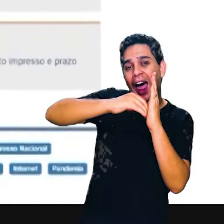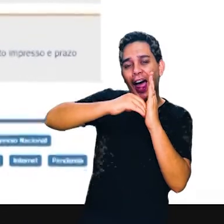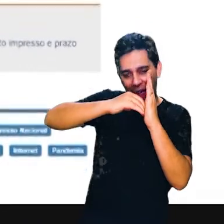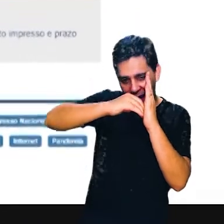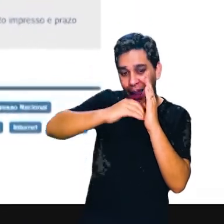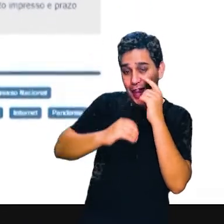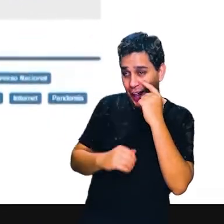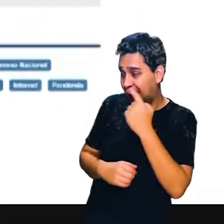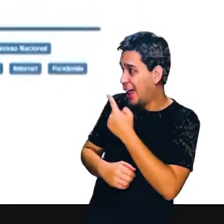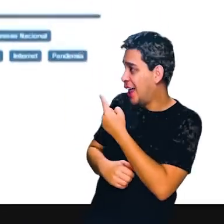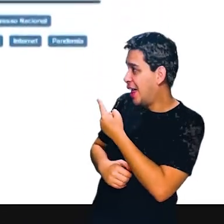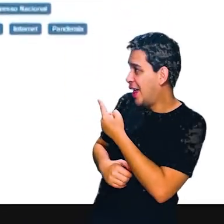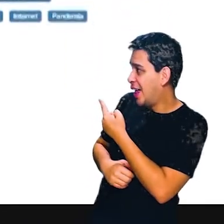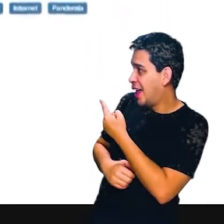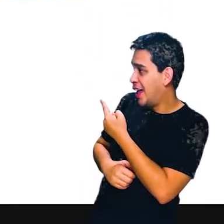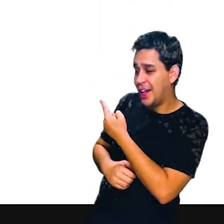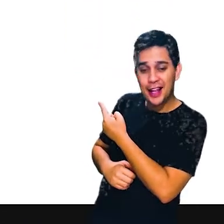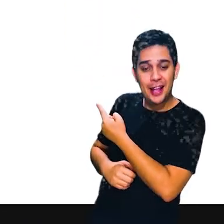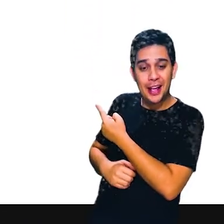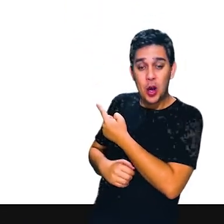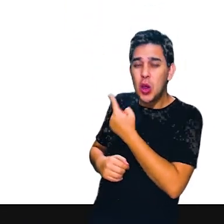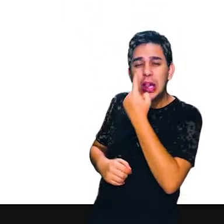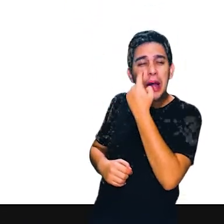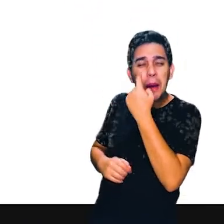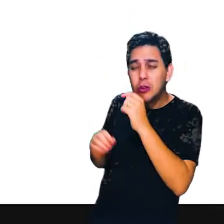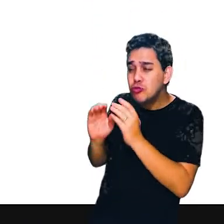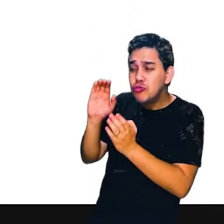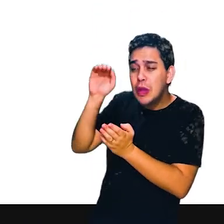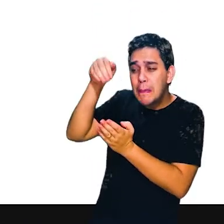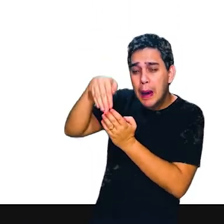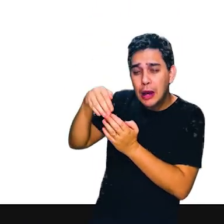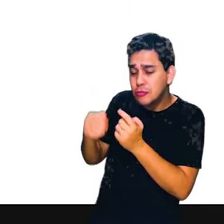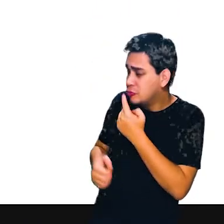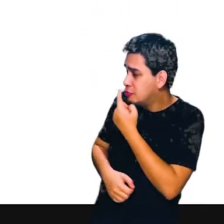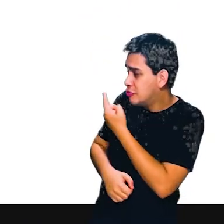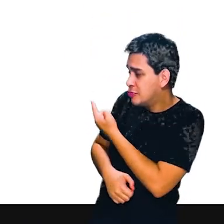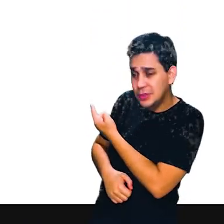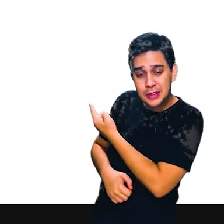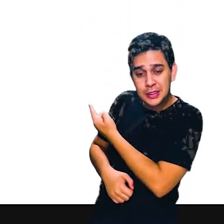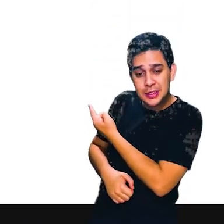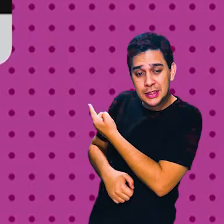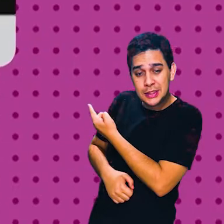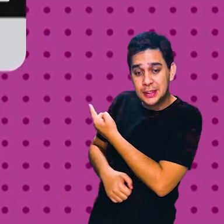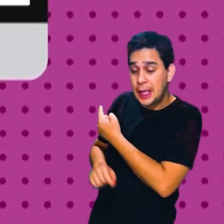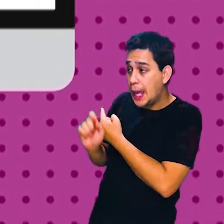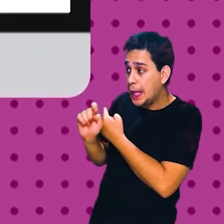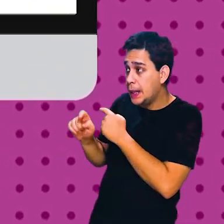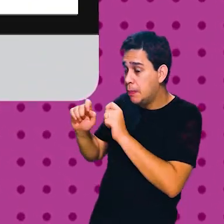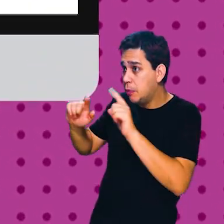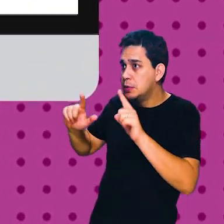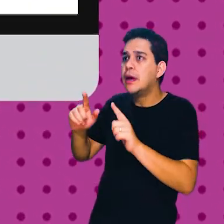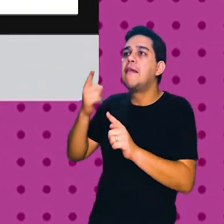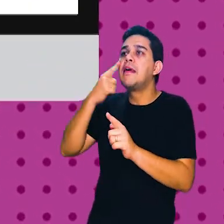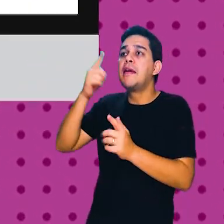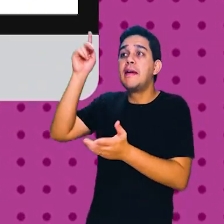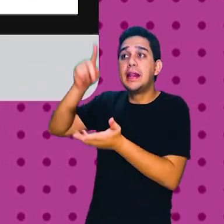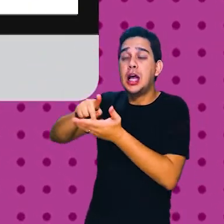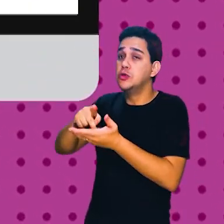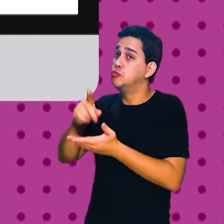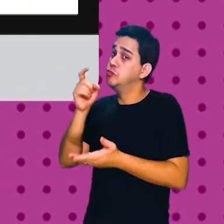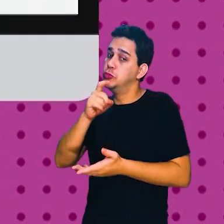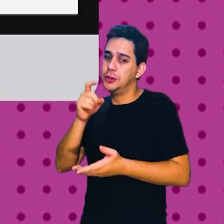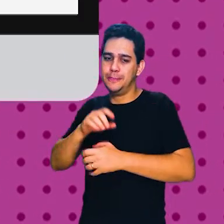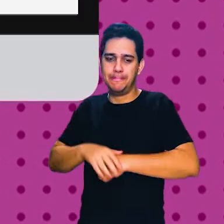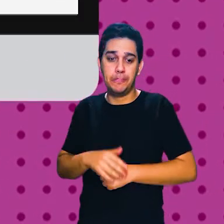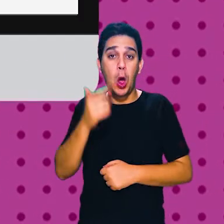O link é Senado Verifica, Fato ou Fake. O Conselho Nacional de Justiça, o CNJ, também tem